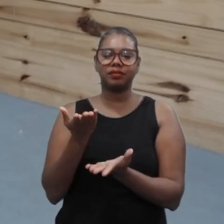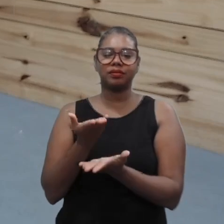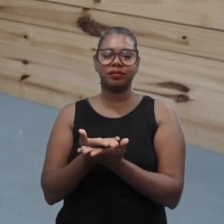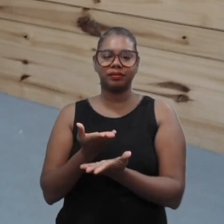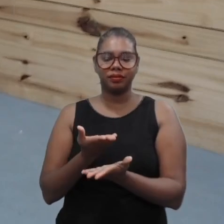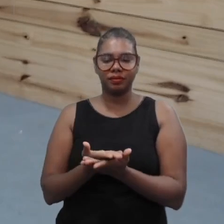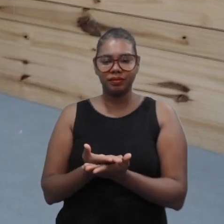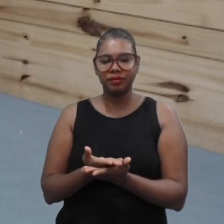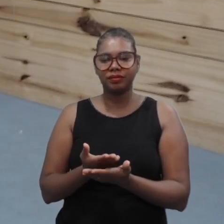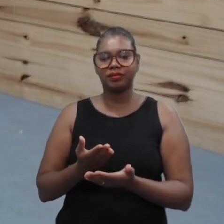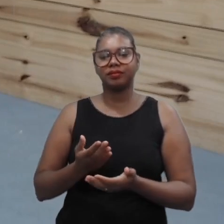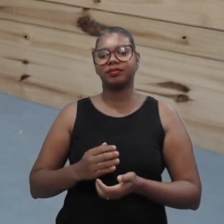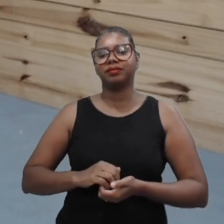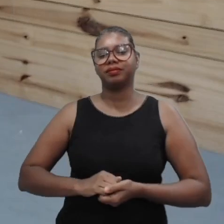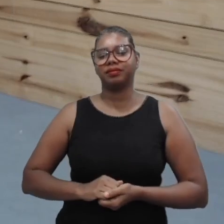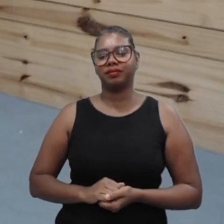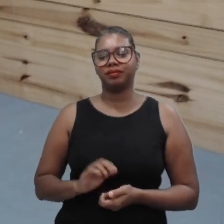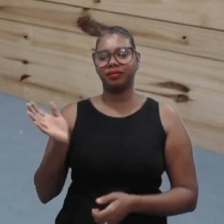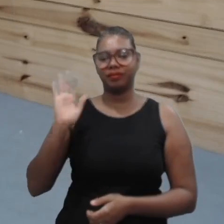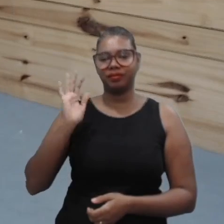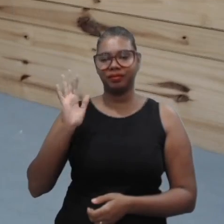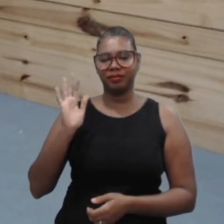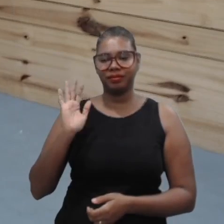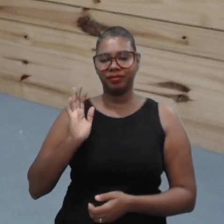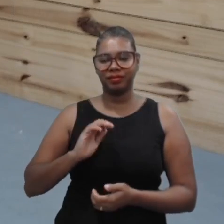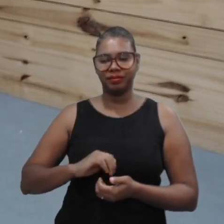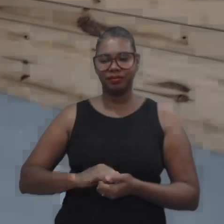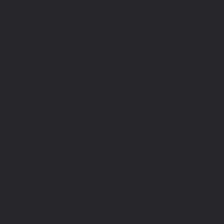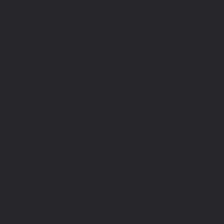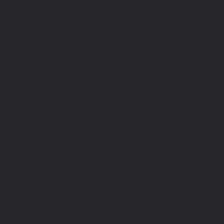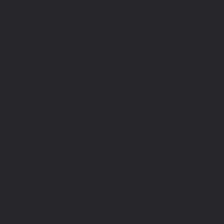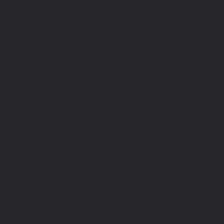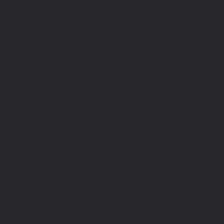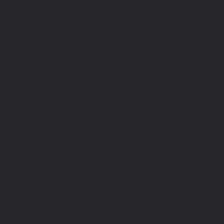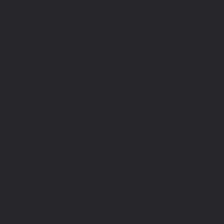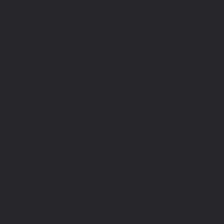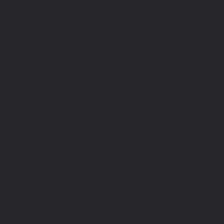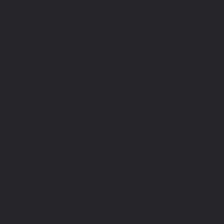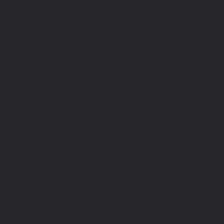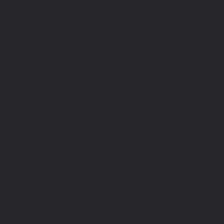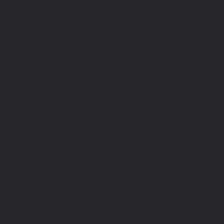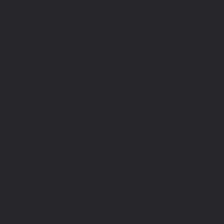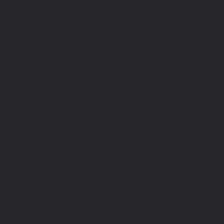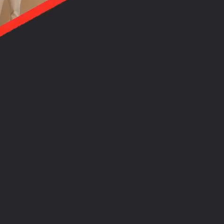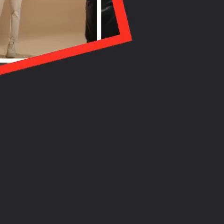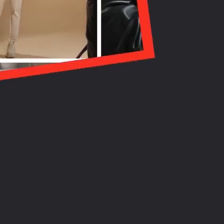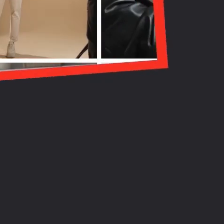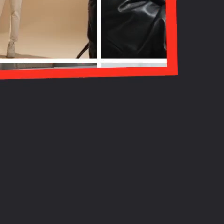na nossa próxima aula. Até mais, bons estudos!